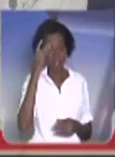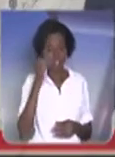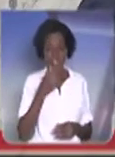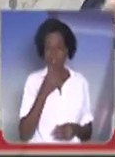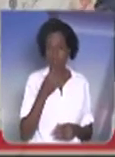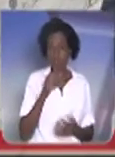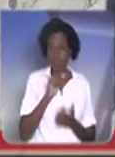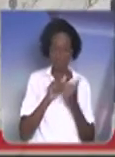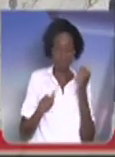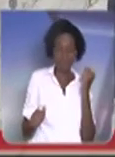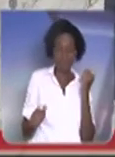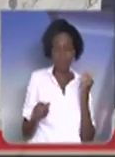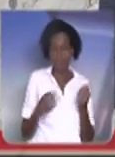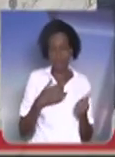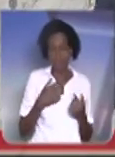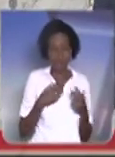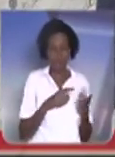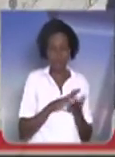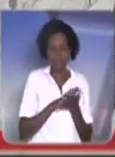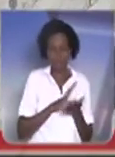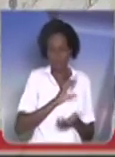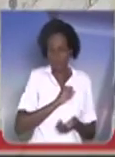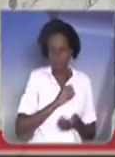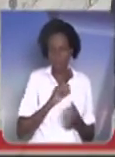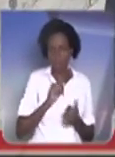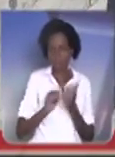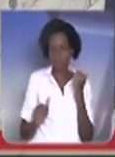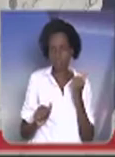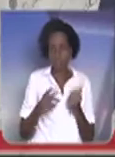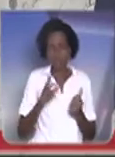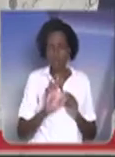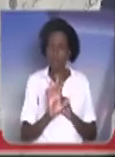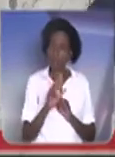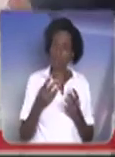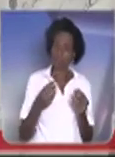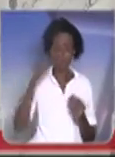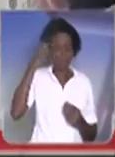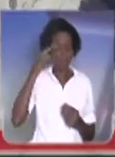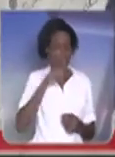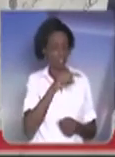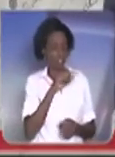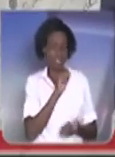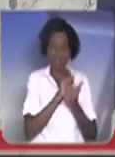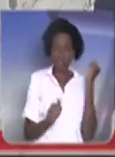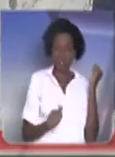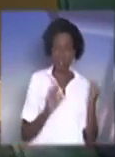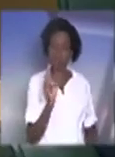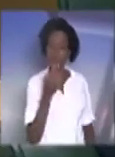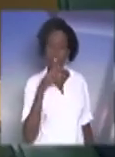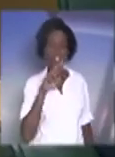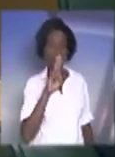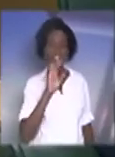nada contra, tem maior estima pelos jogadores de futebol, que o jogador de futebol é um herói da nação, que a pessoa que aparece seminua no Big